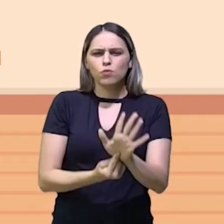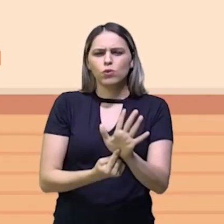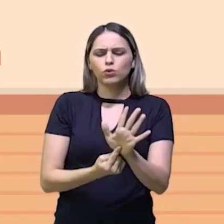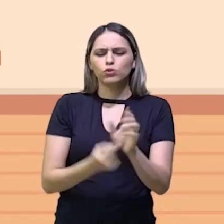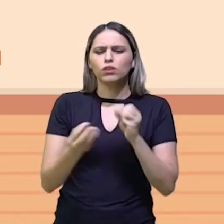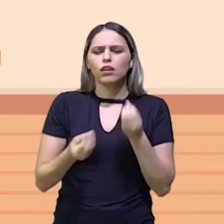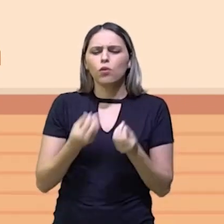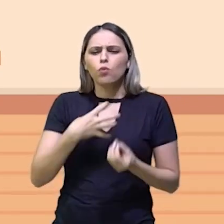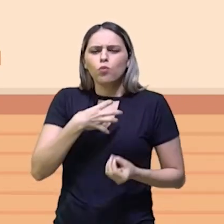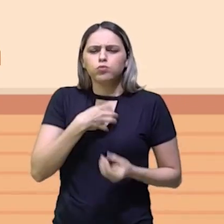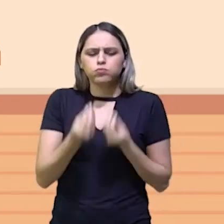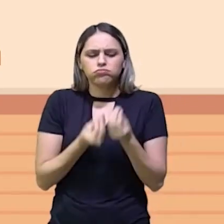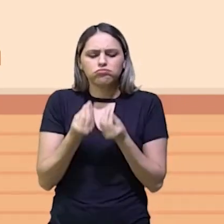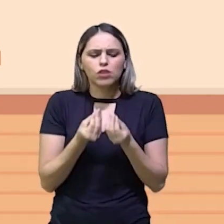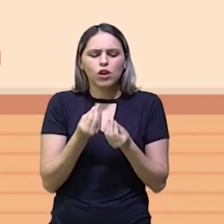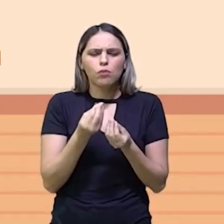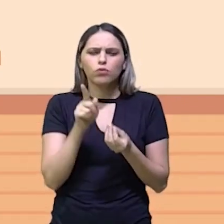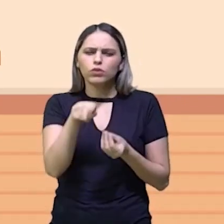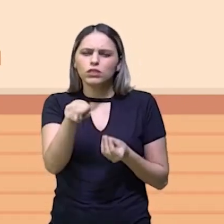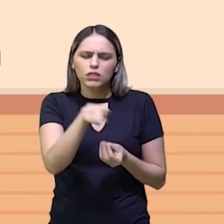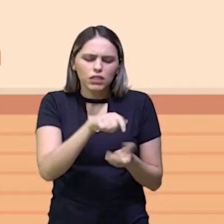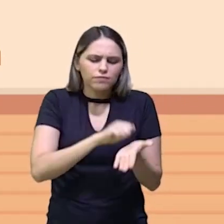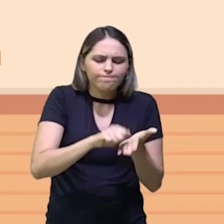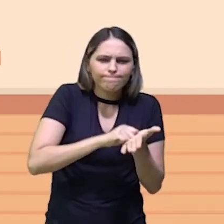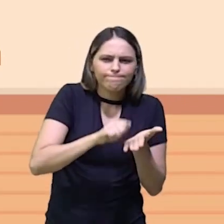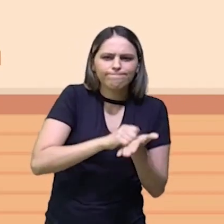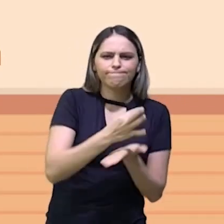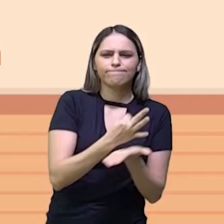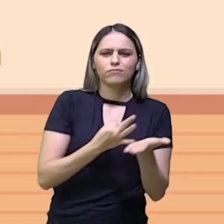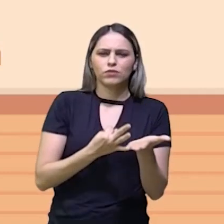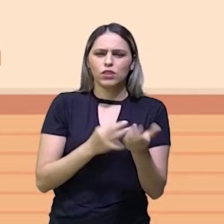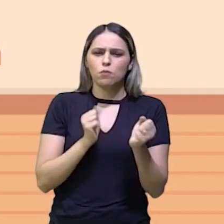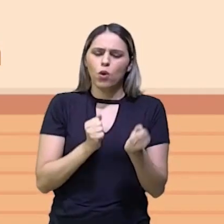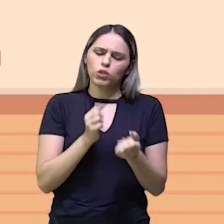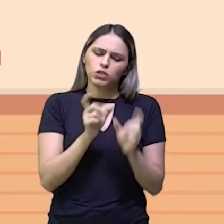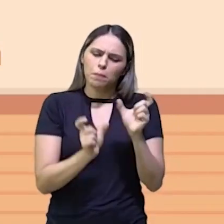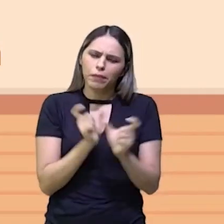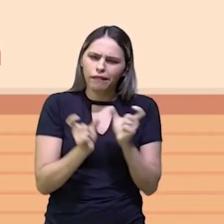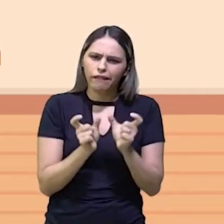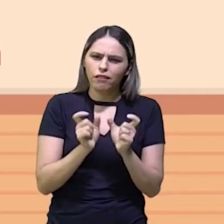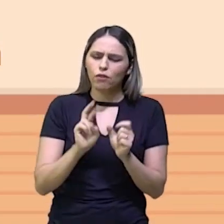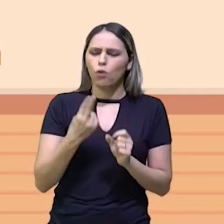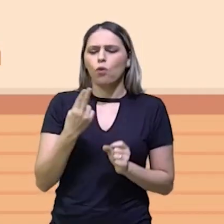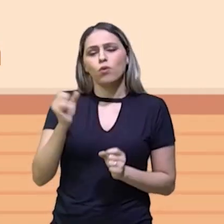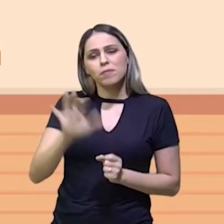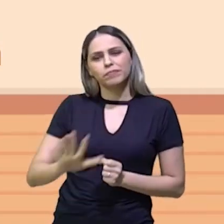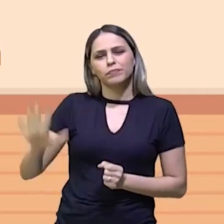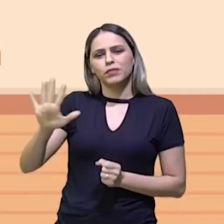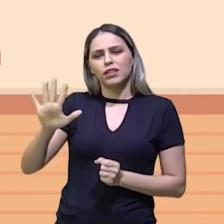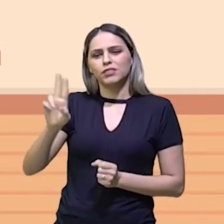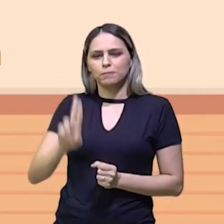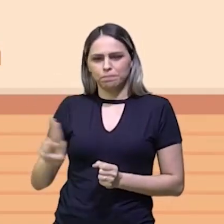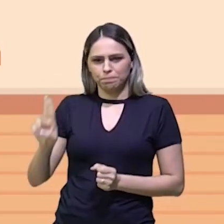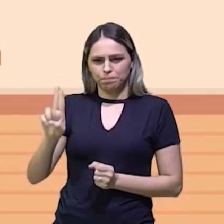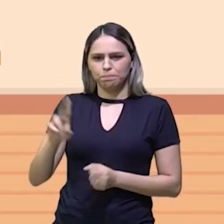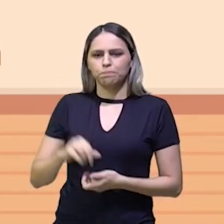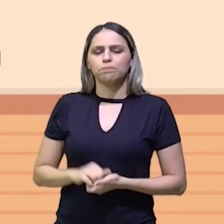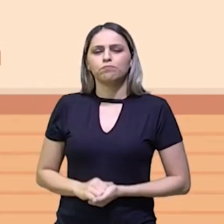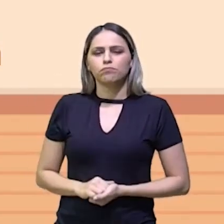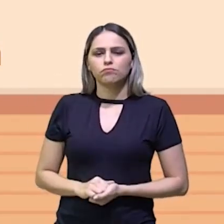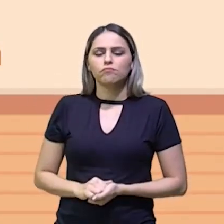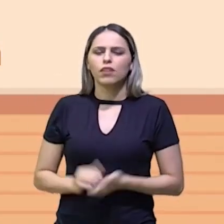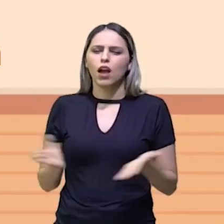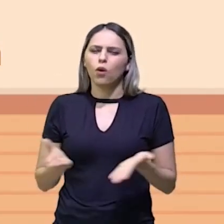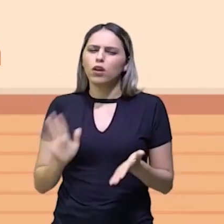seja ele através de imagens ou através das palavras escritas, certo? Agora que nós